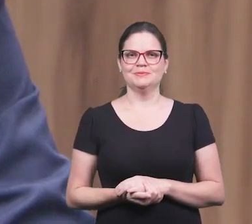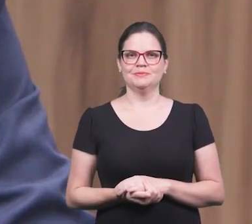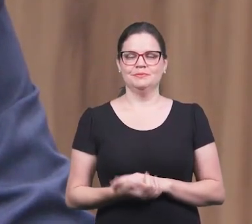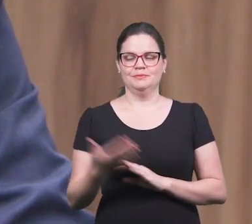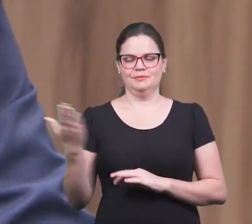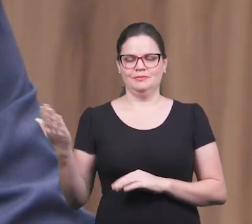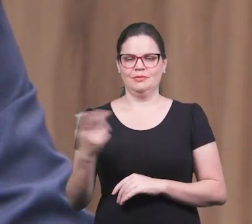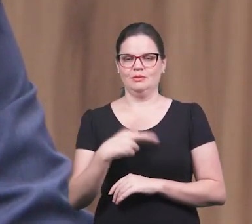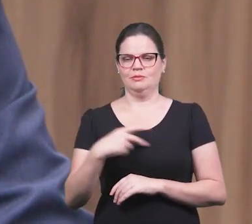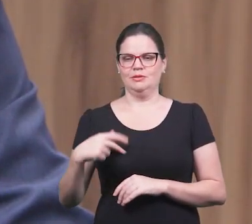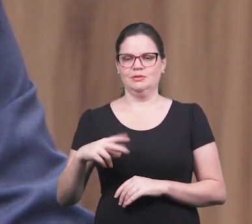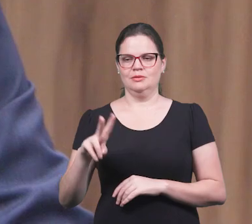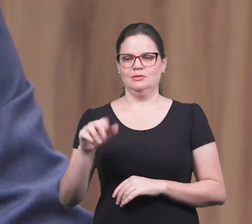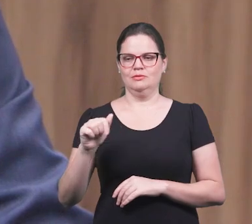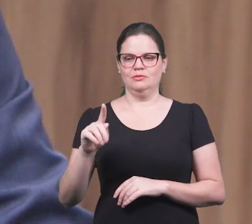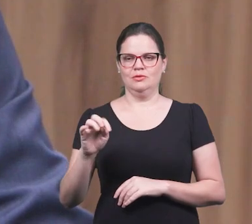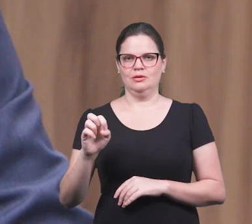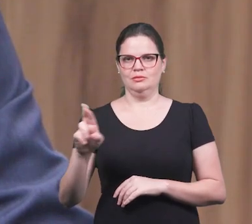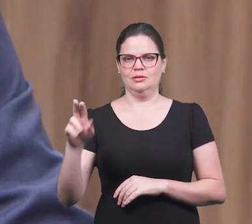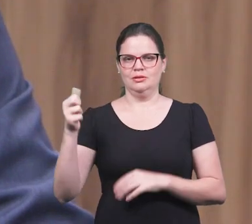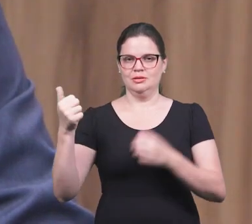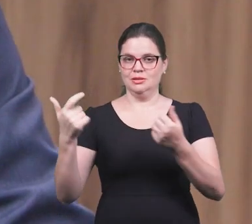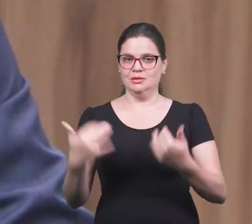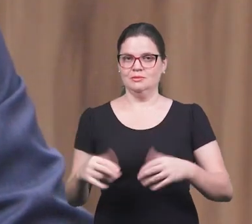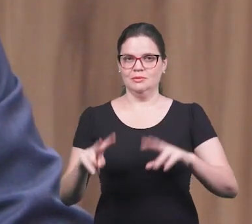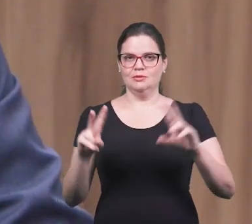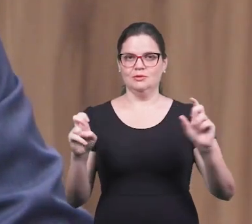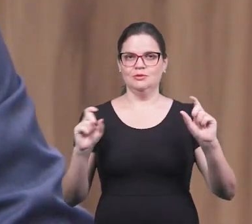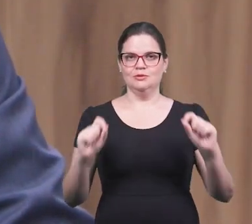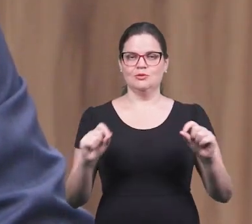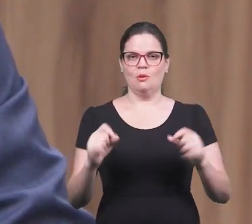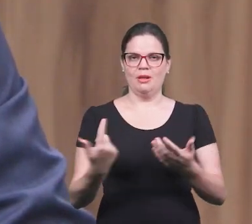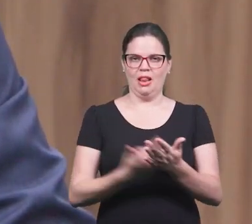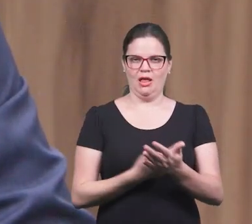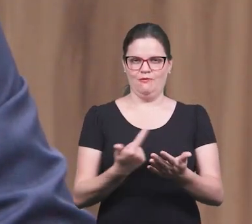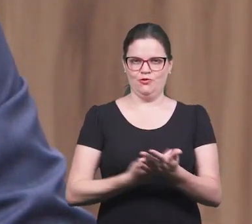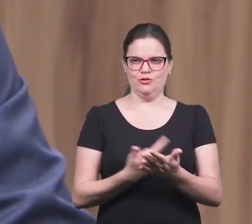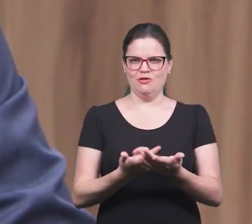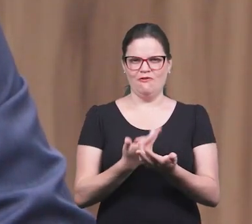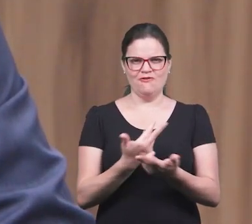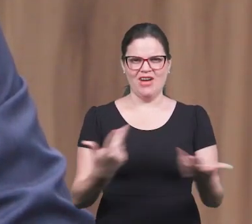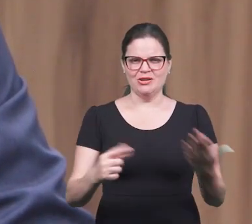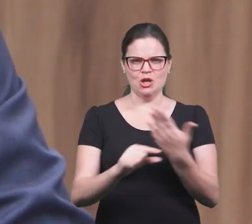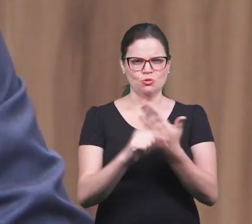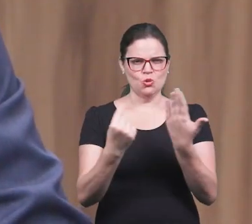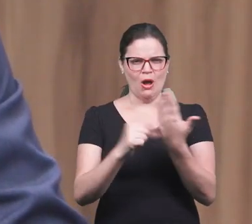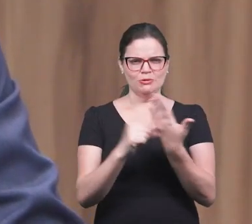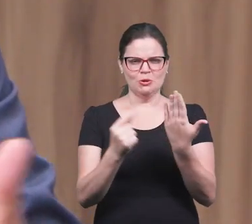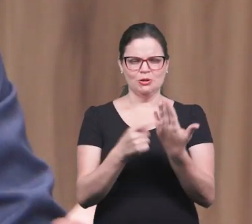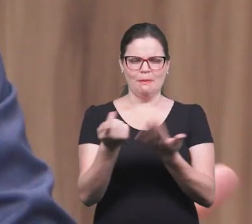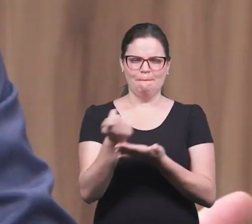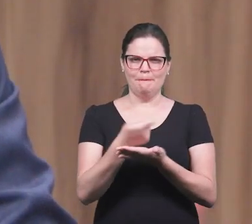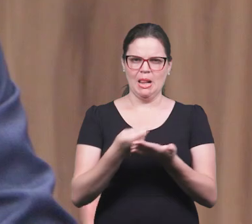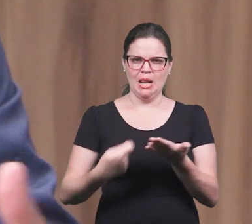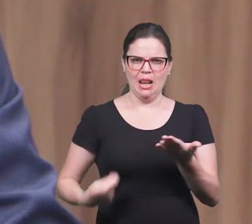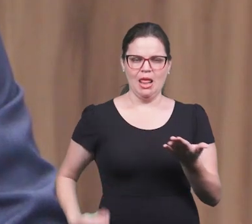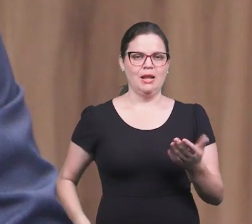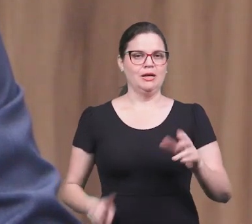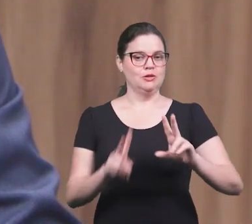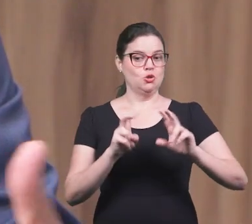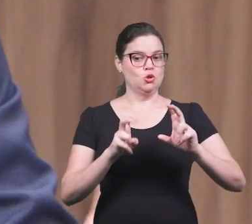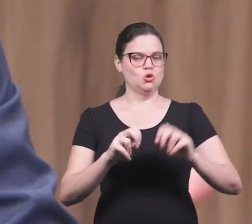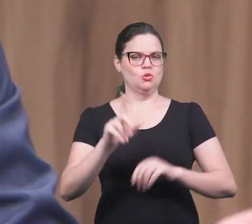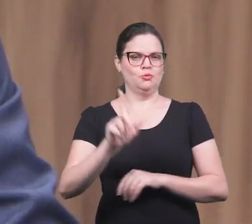Walter, ele falou no início a respeito de muitas literaturas que escrevem,